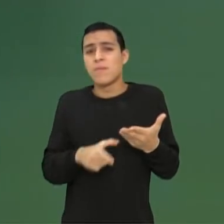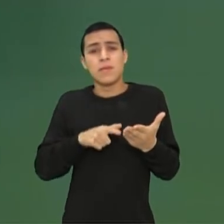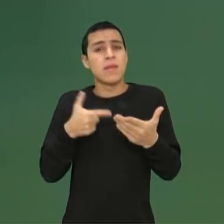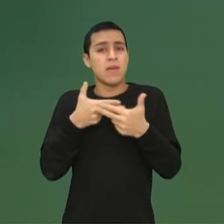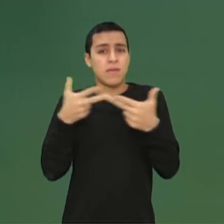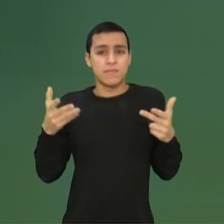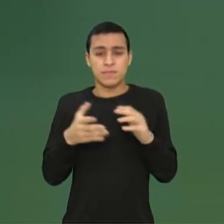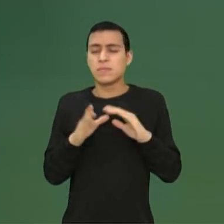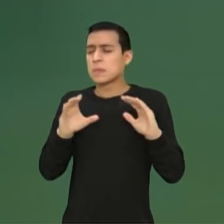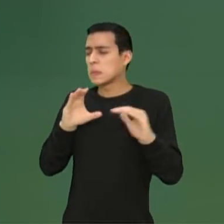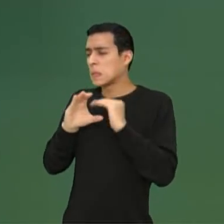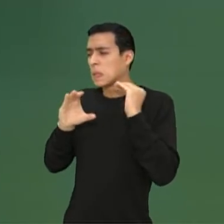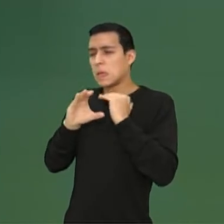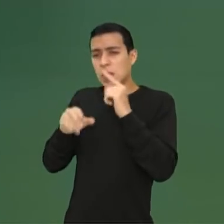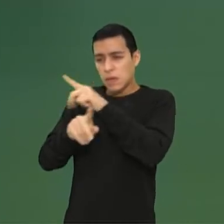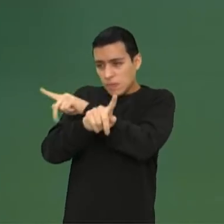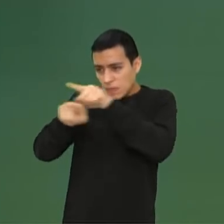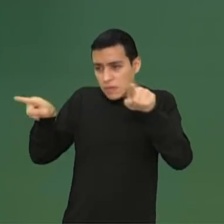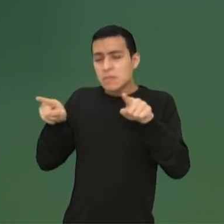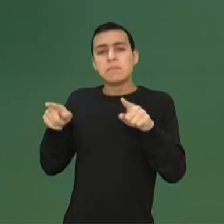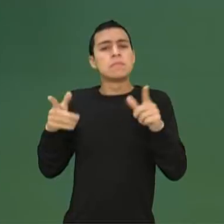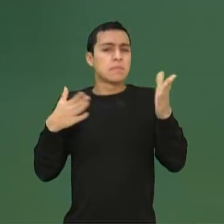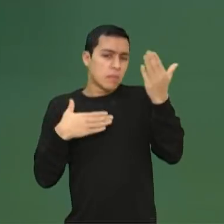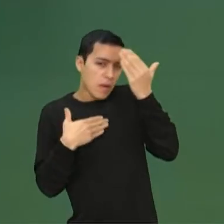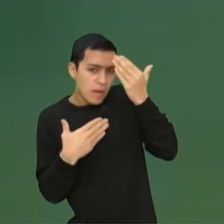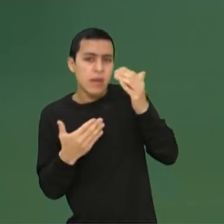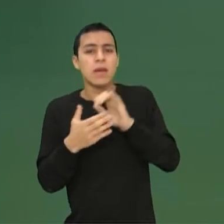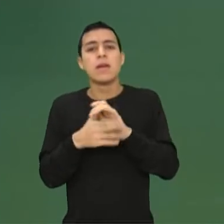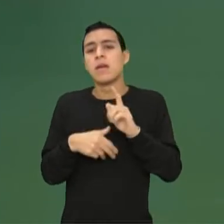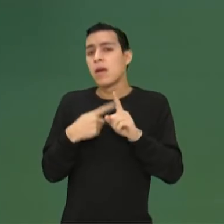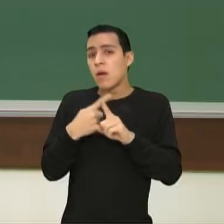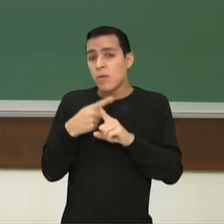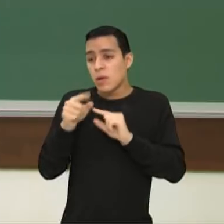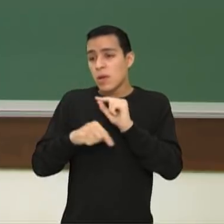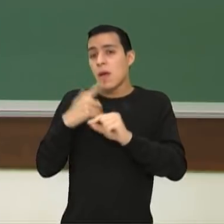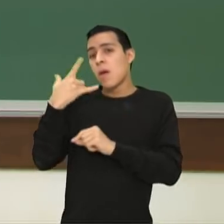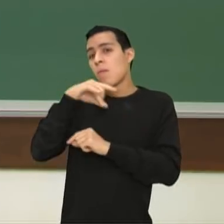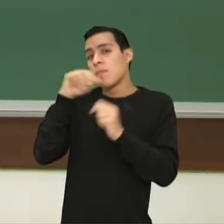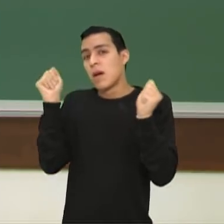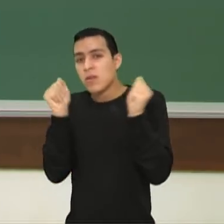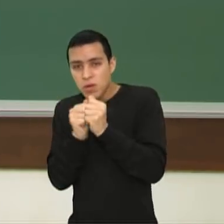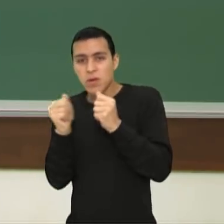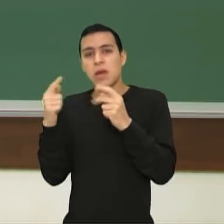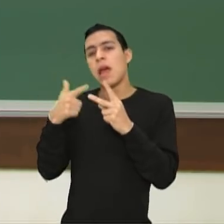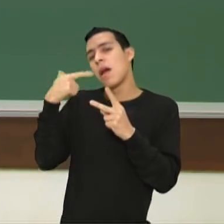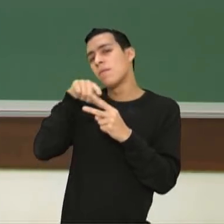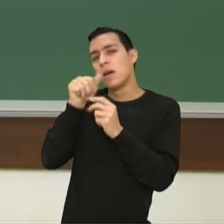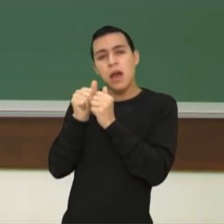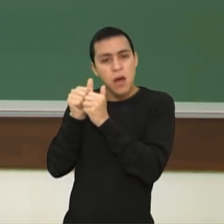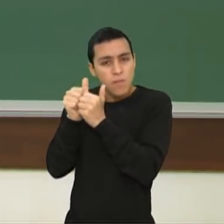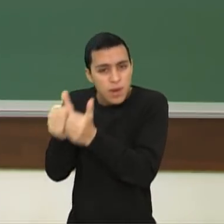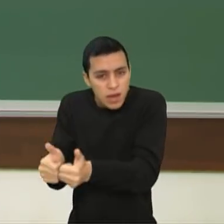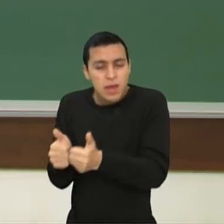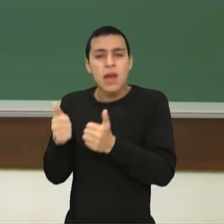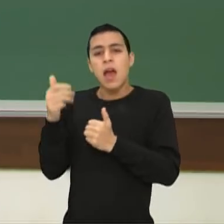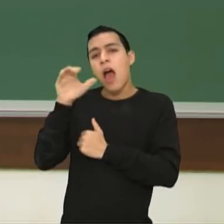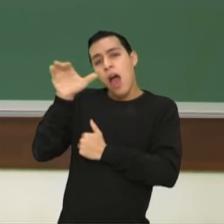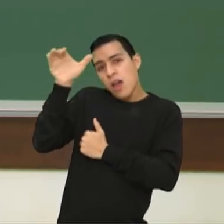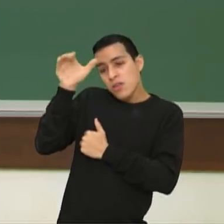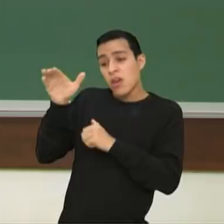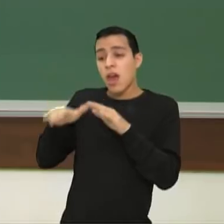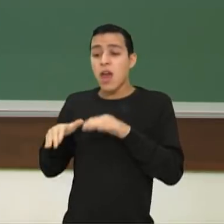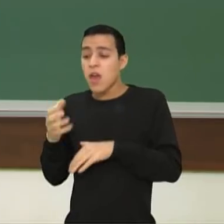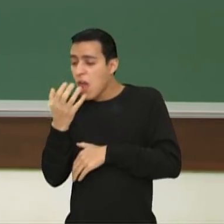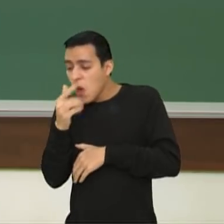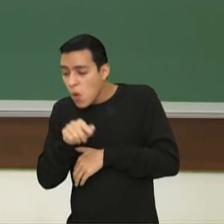recebo um monte de mensagem de vocês, acho tão legal, falando que o pai está acompanhando, a mãe está acompanhando, a tia que tem até animal